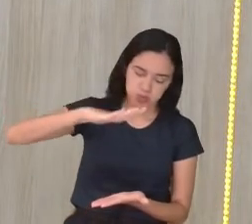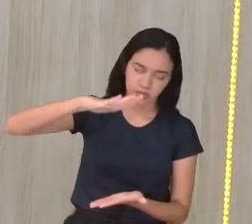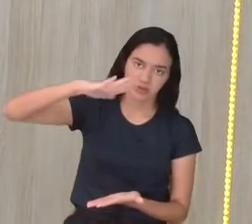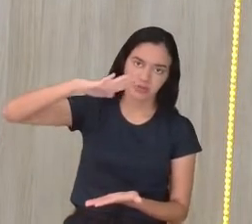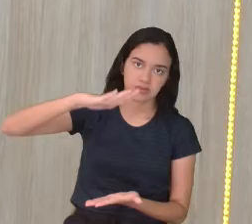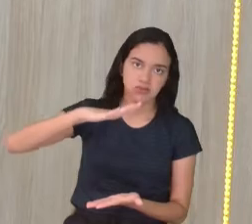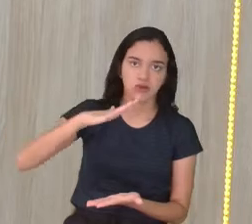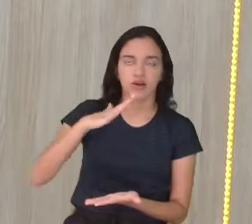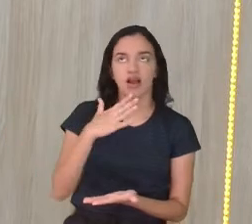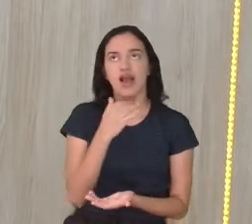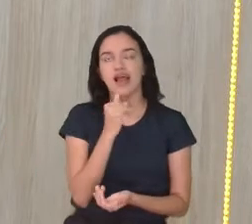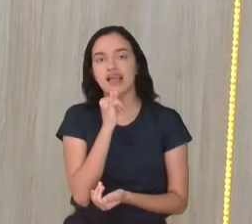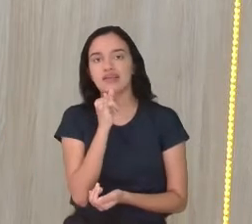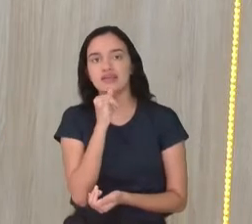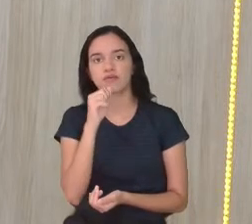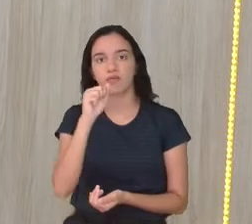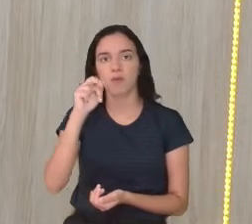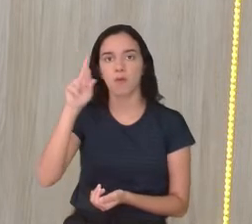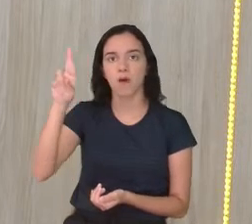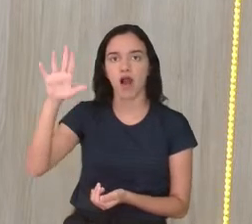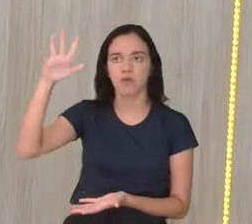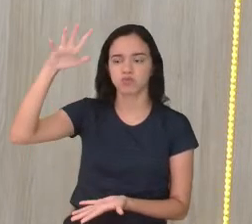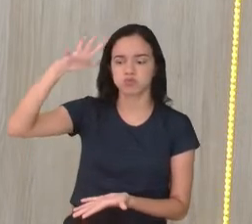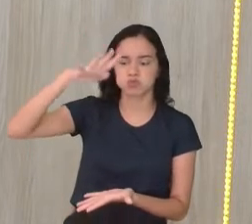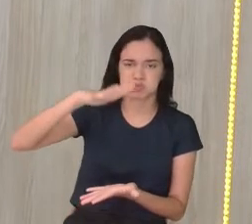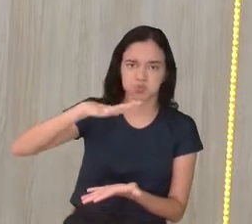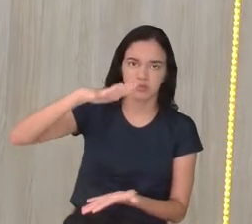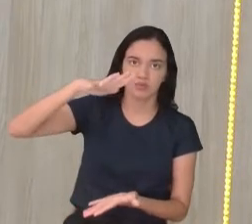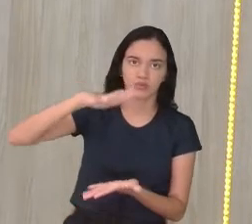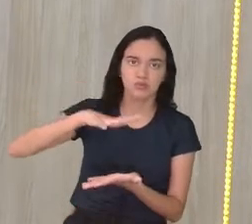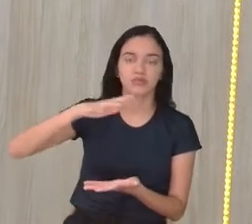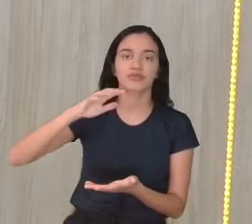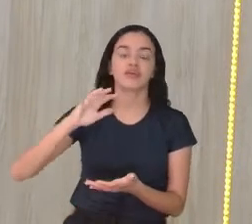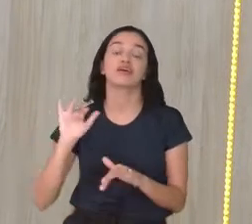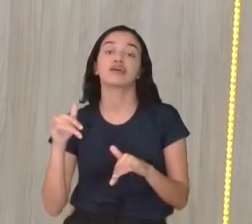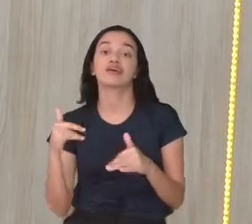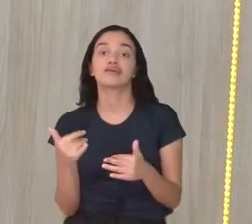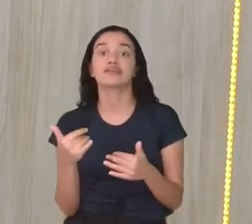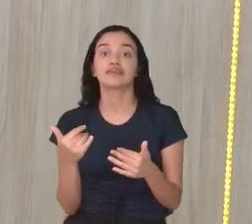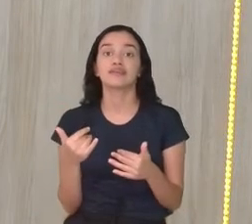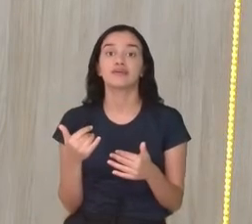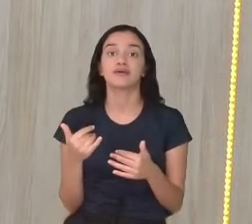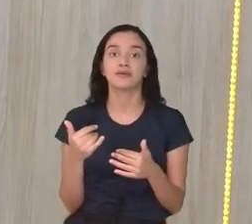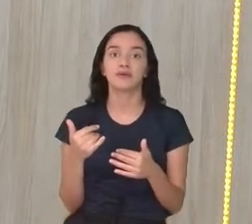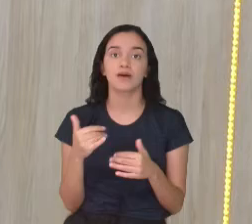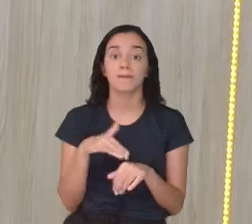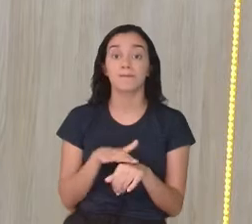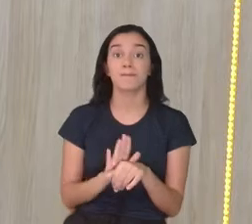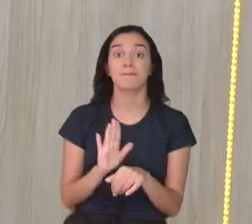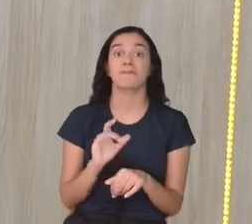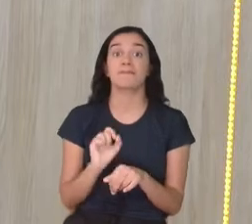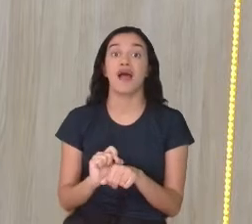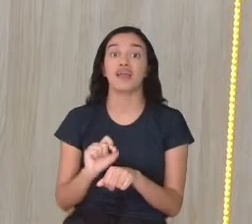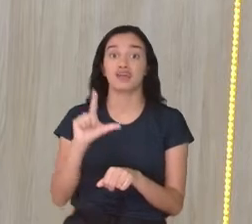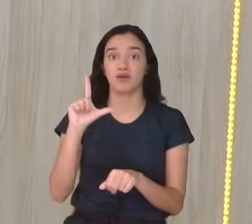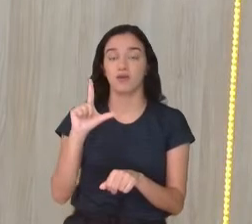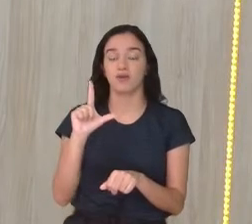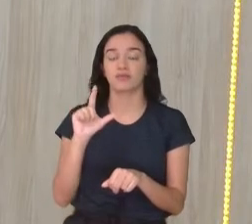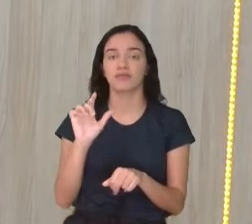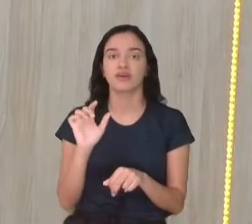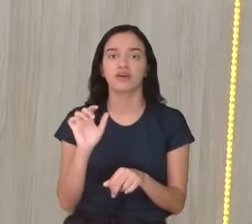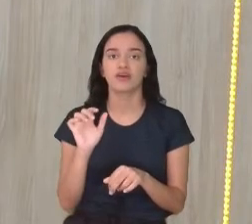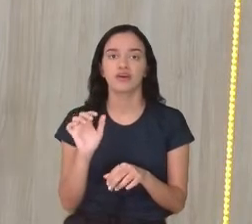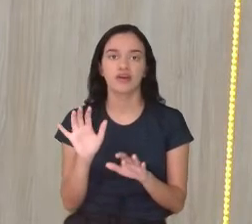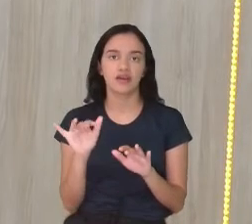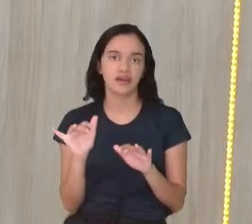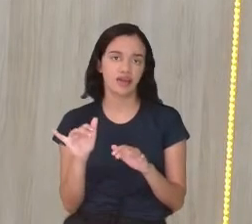achatando o ar. Então, seja, quanto mais baixo, a maior pressão atmosférica. Então, seja, os ares eles não